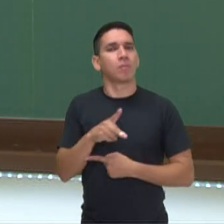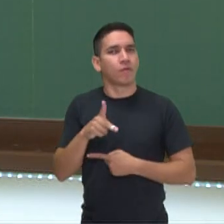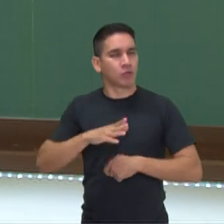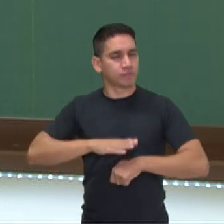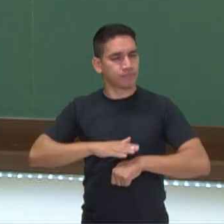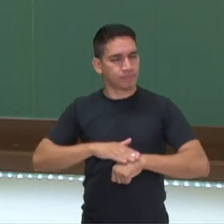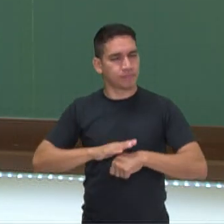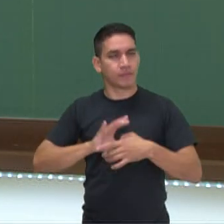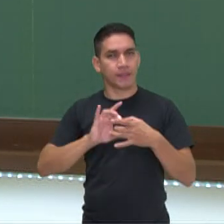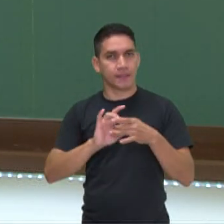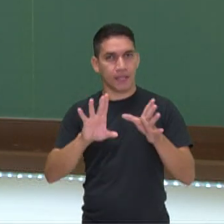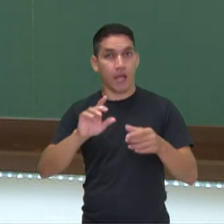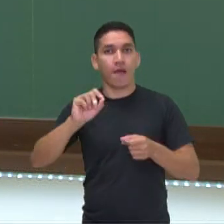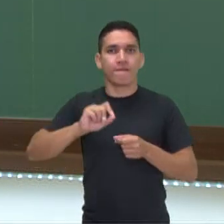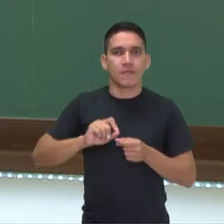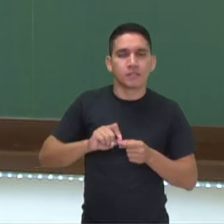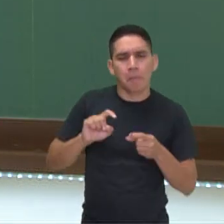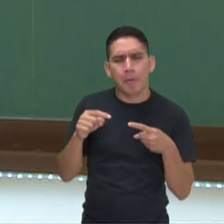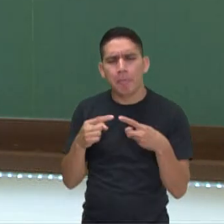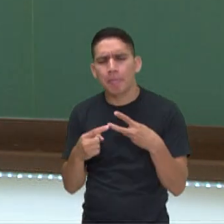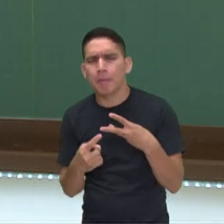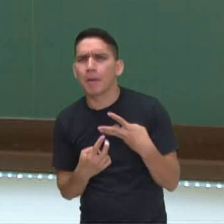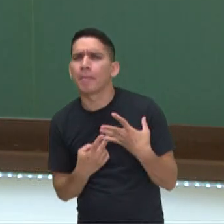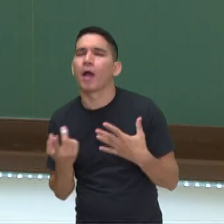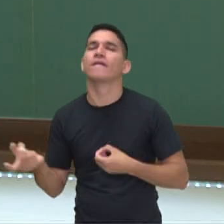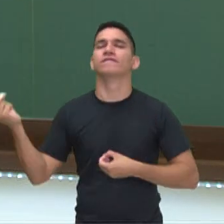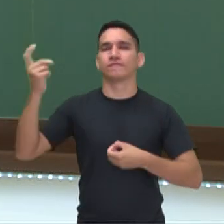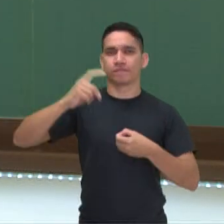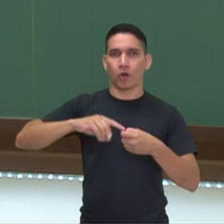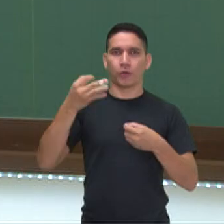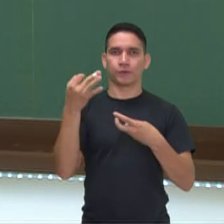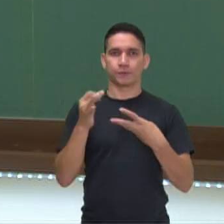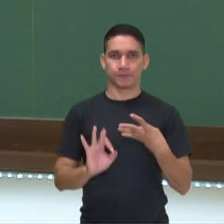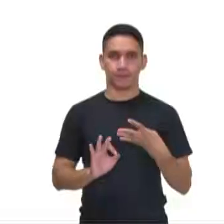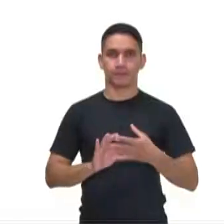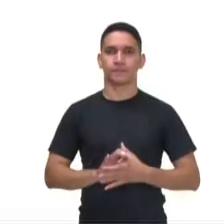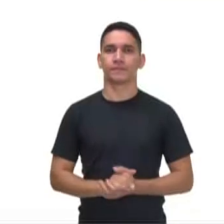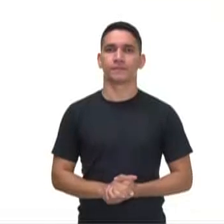dar um tempo para vocês calcularem e eu já volto